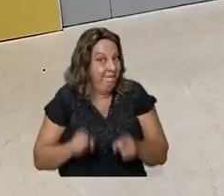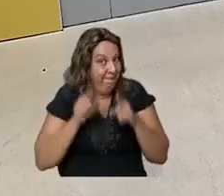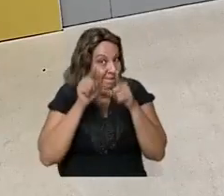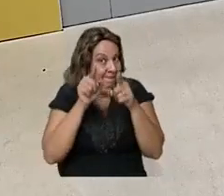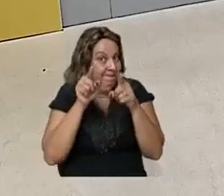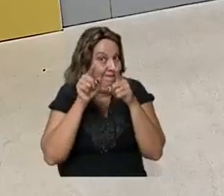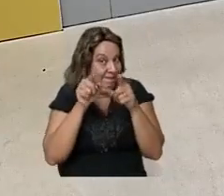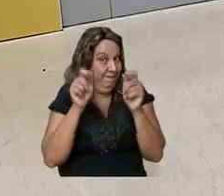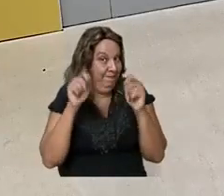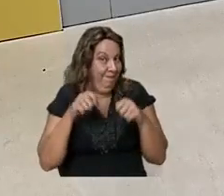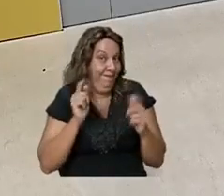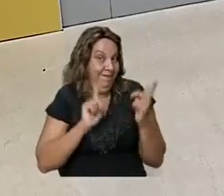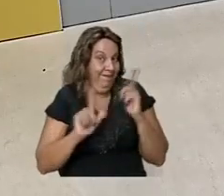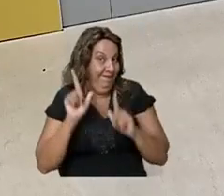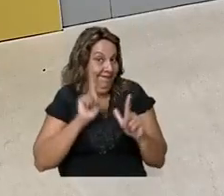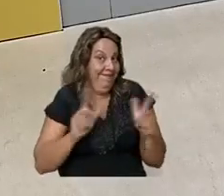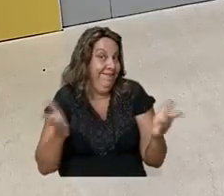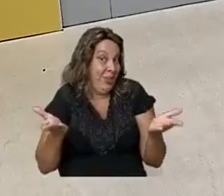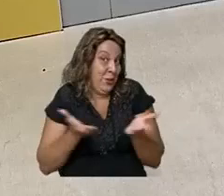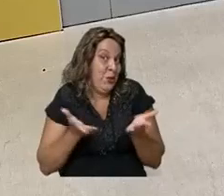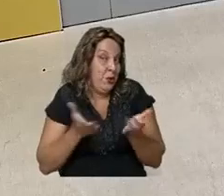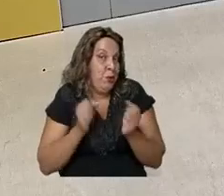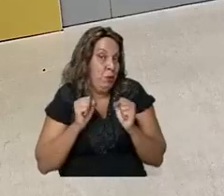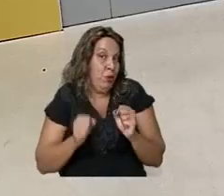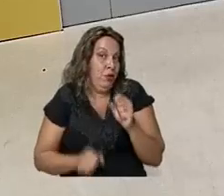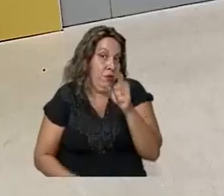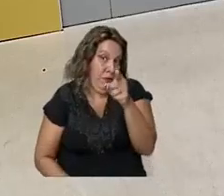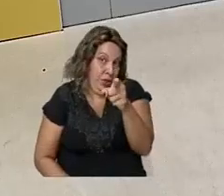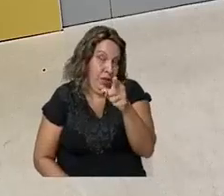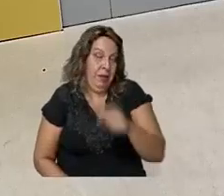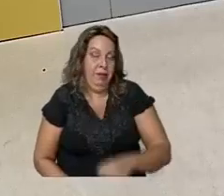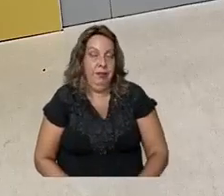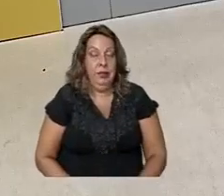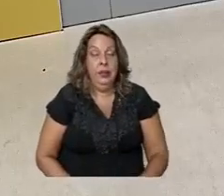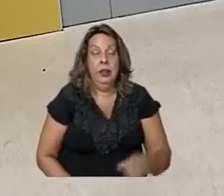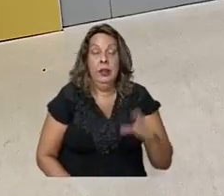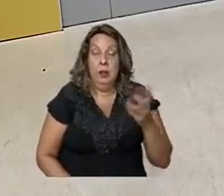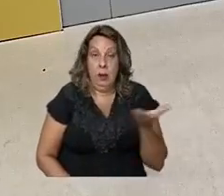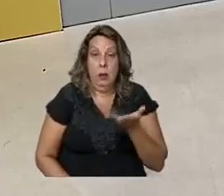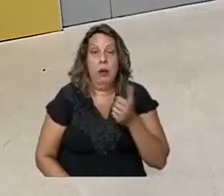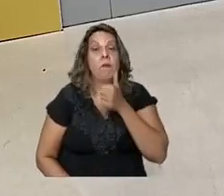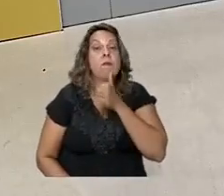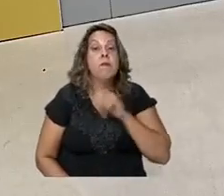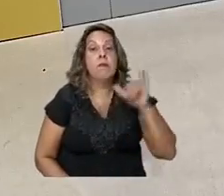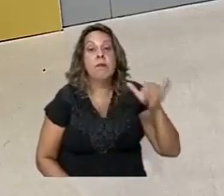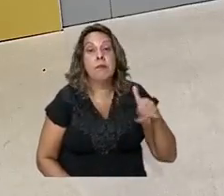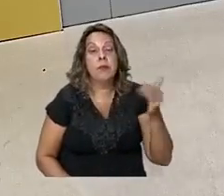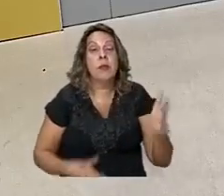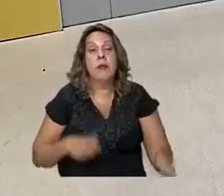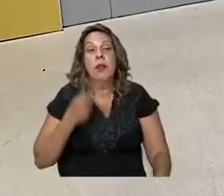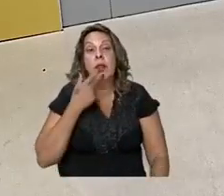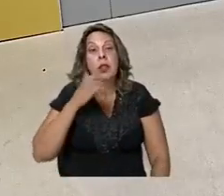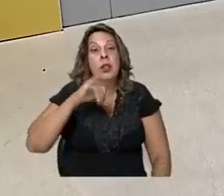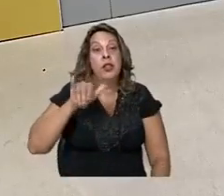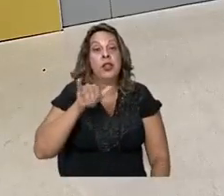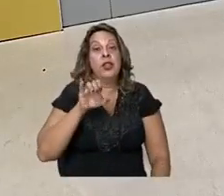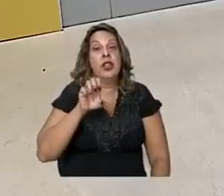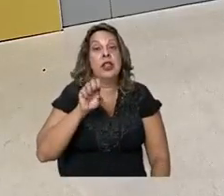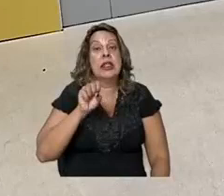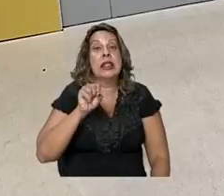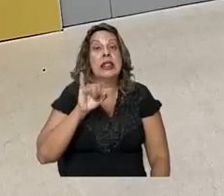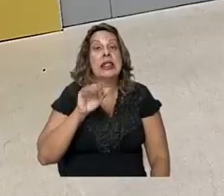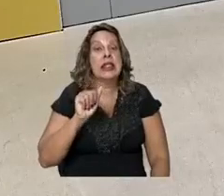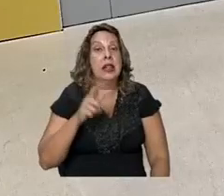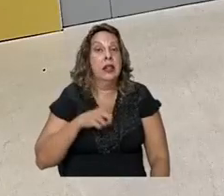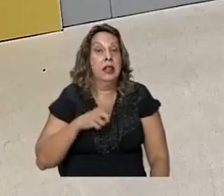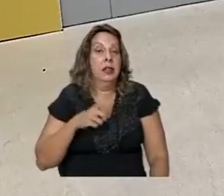e vai ser hoje. É, e pode ser você, viu? Ó, Jéssica, um cheiro pra você. Aqui tá dizendo, nosso domingo fica mais animado